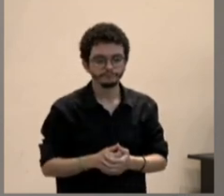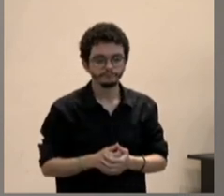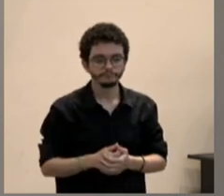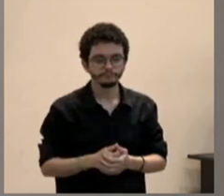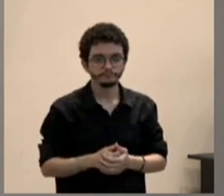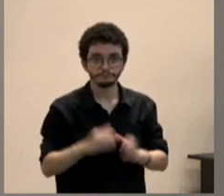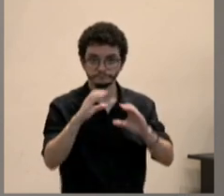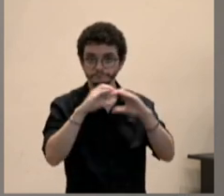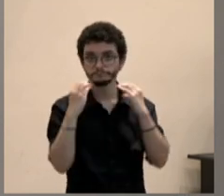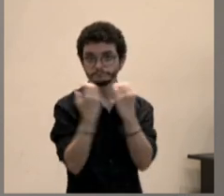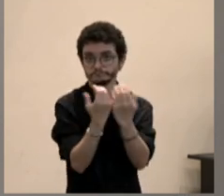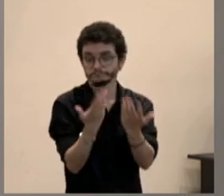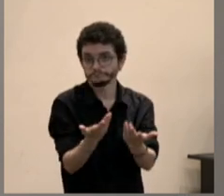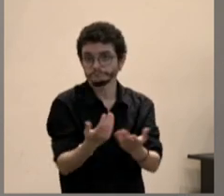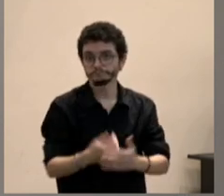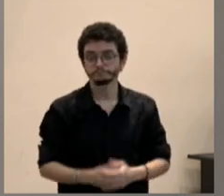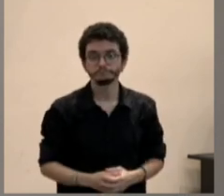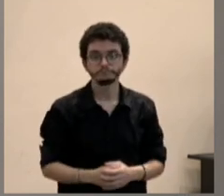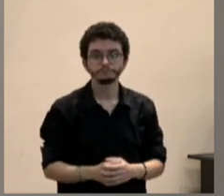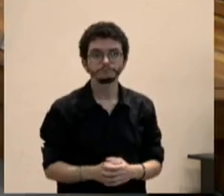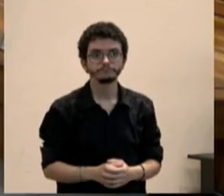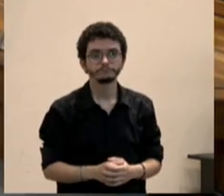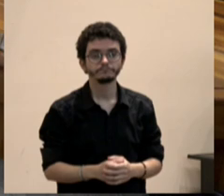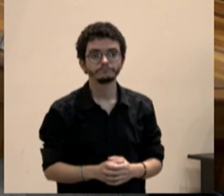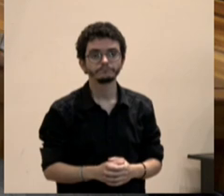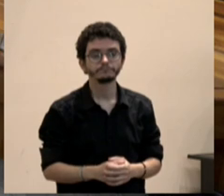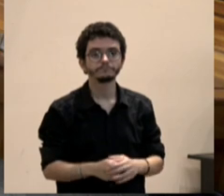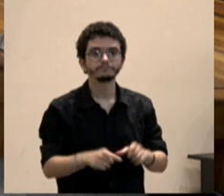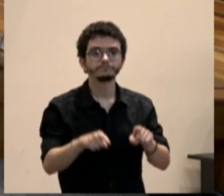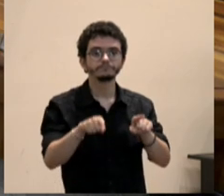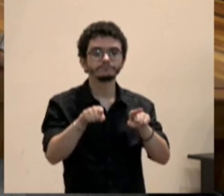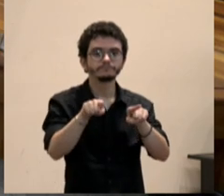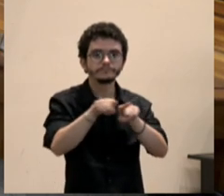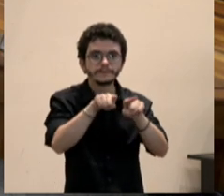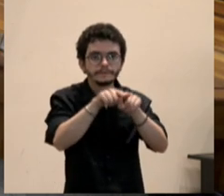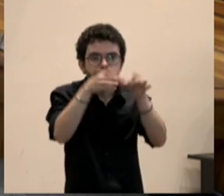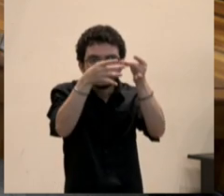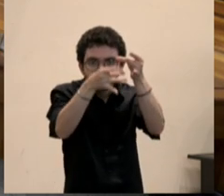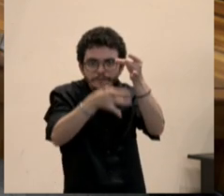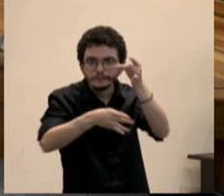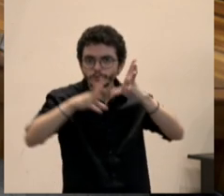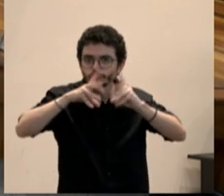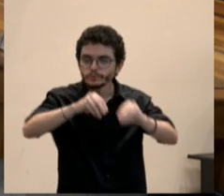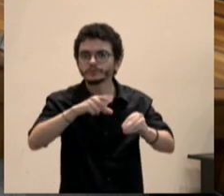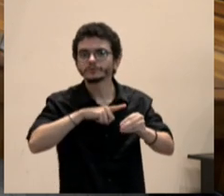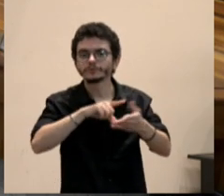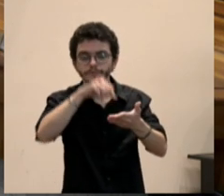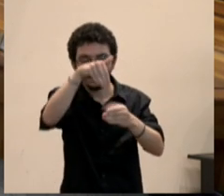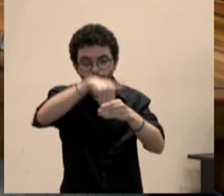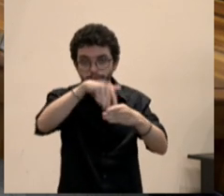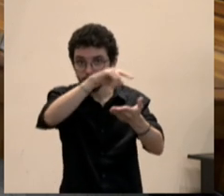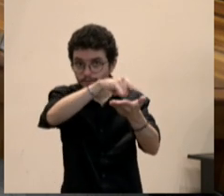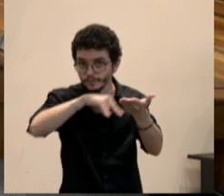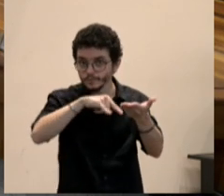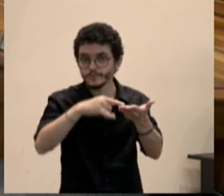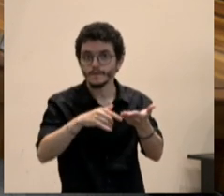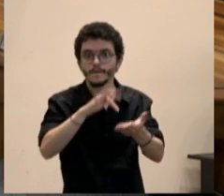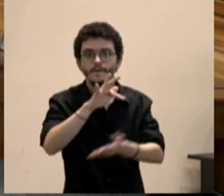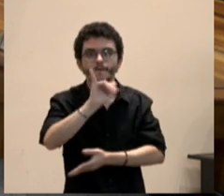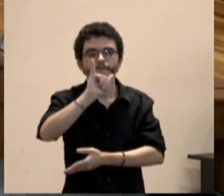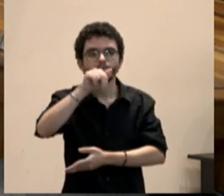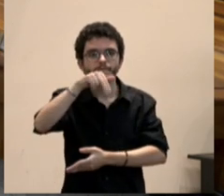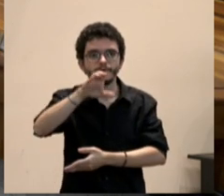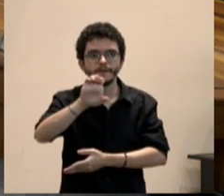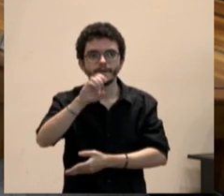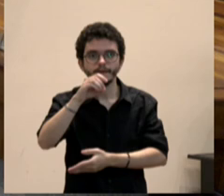pela conferência. E os detalhamentos todos estão no documento da Fineduca, que